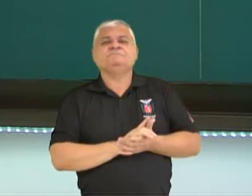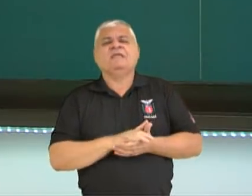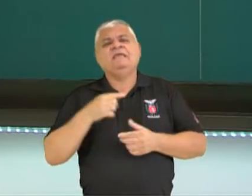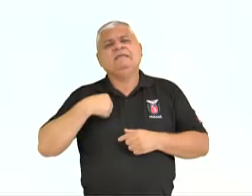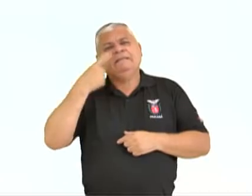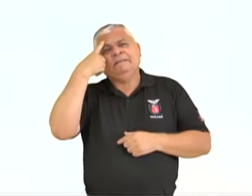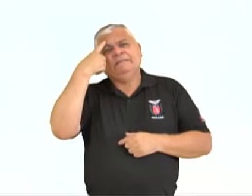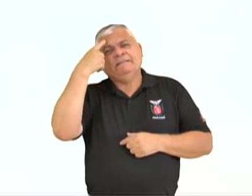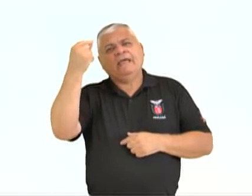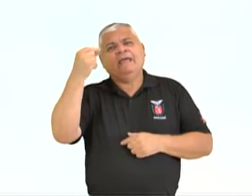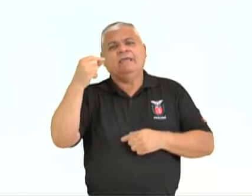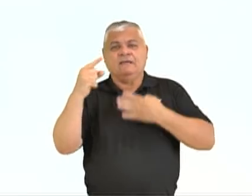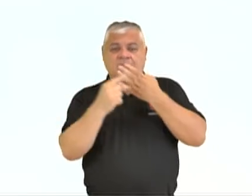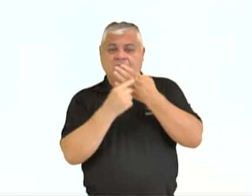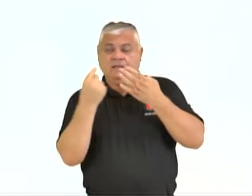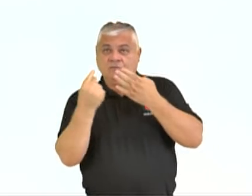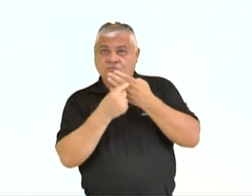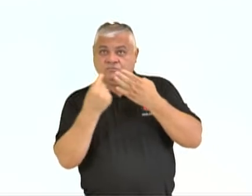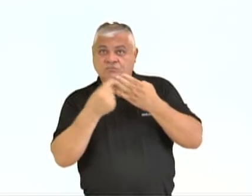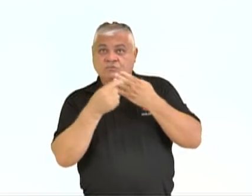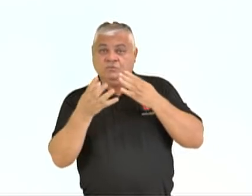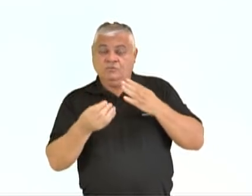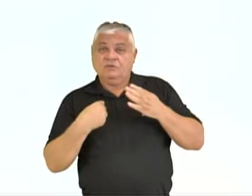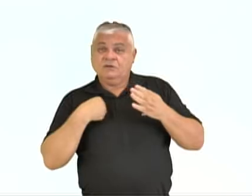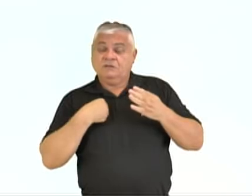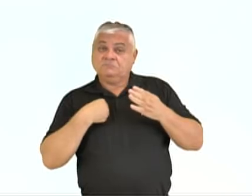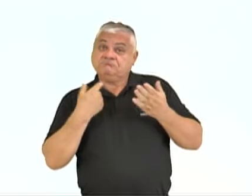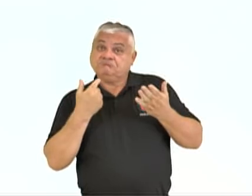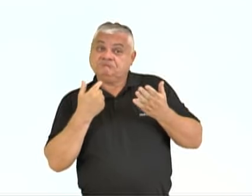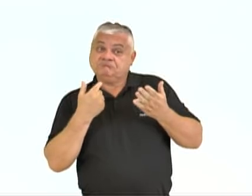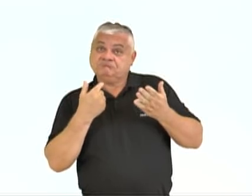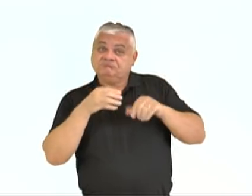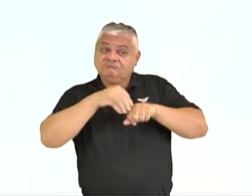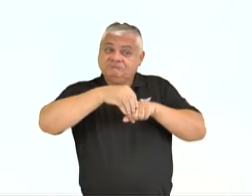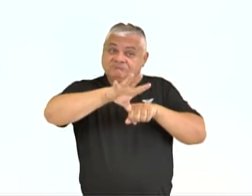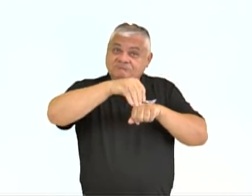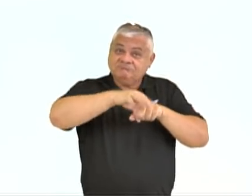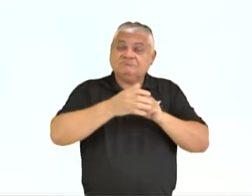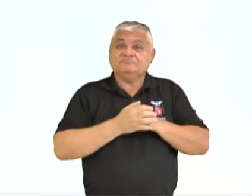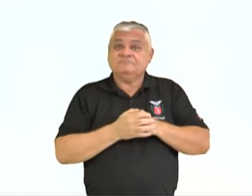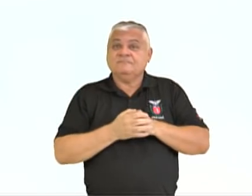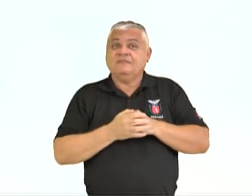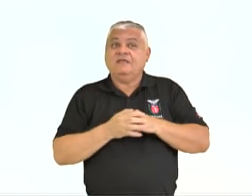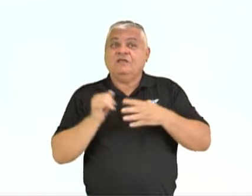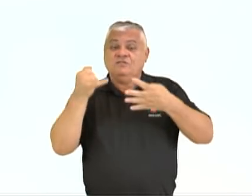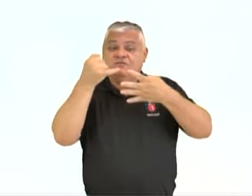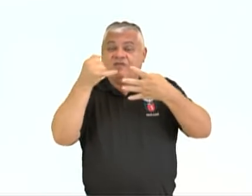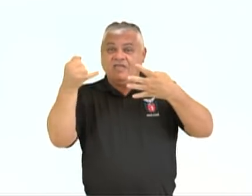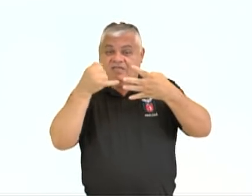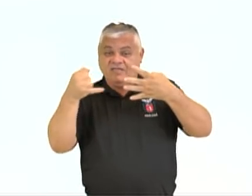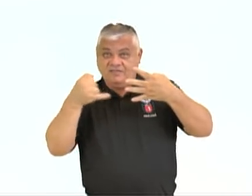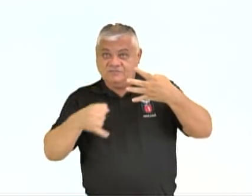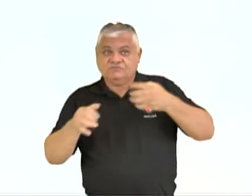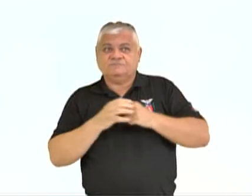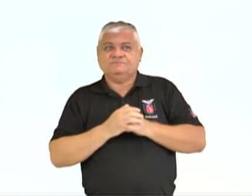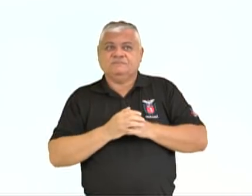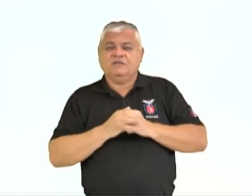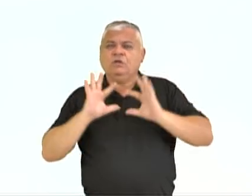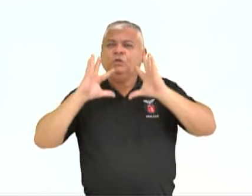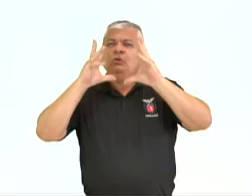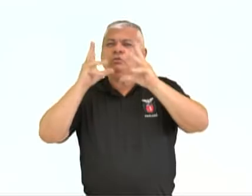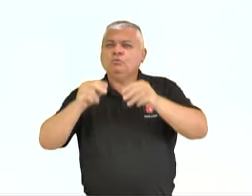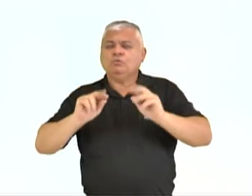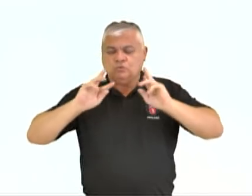ideia a autora pretende passar nos seguintes versos do poema Diversidade? Tudo é